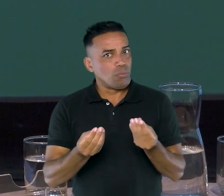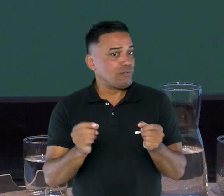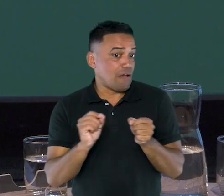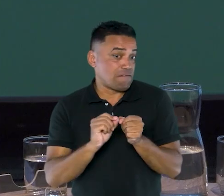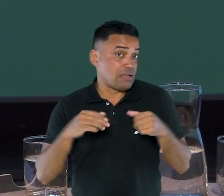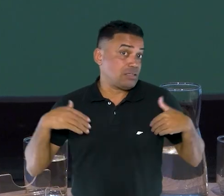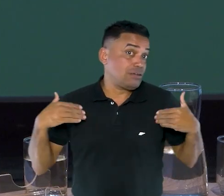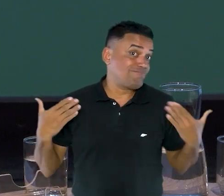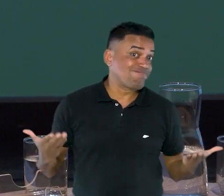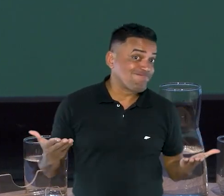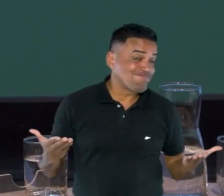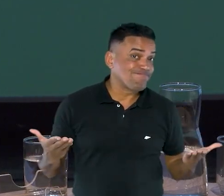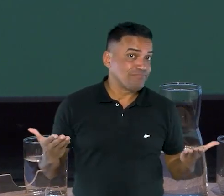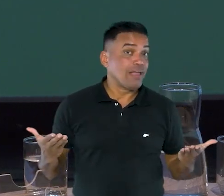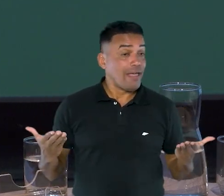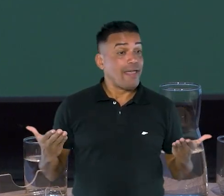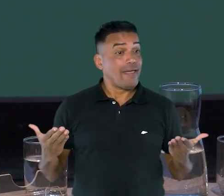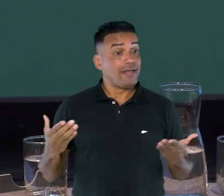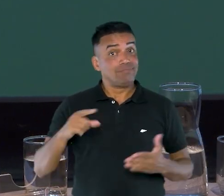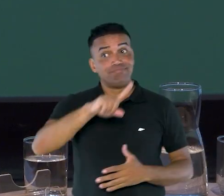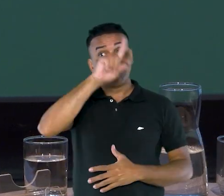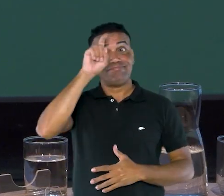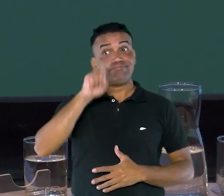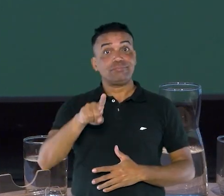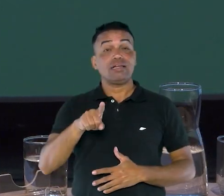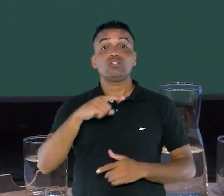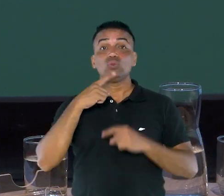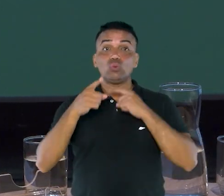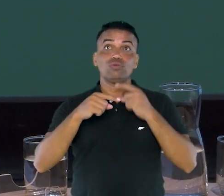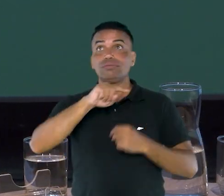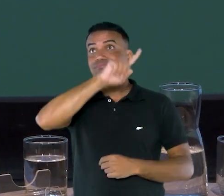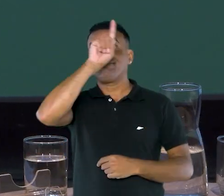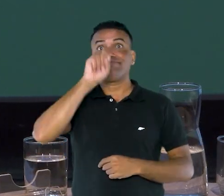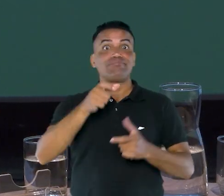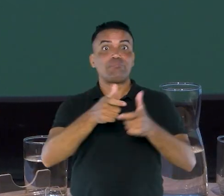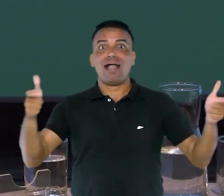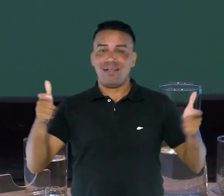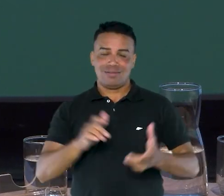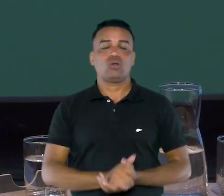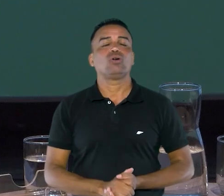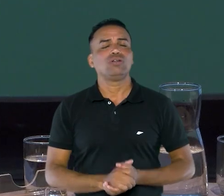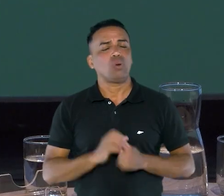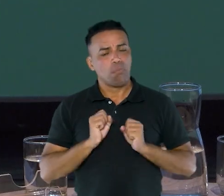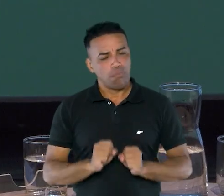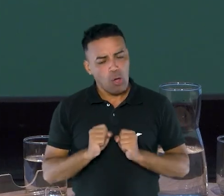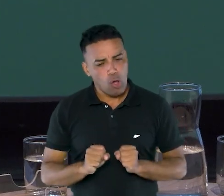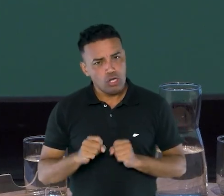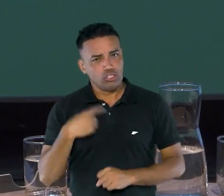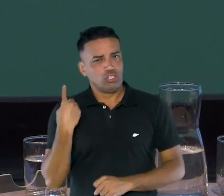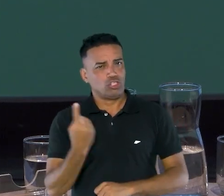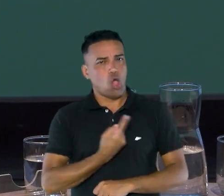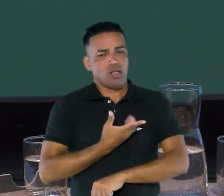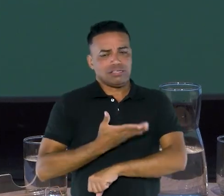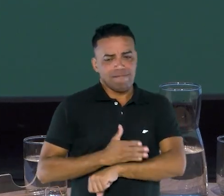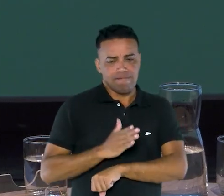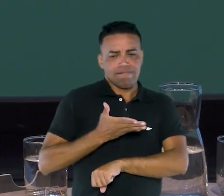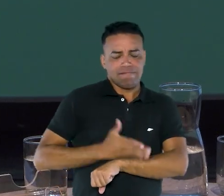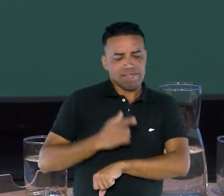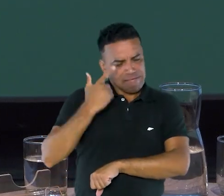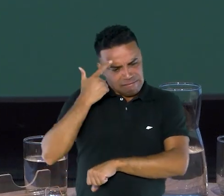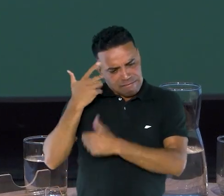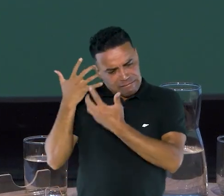Como a gente vai fazer isso? Essa é a grande pergunta, né? Eu acho que a gente pode aqui começar a fazer um exercício